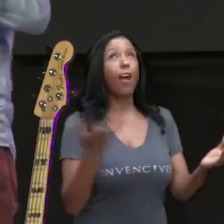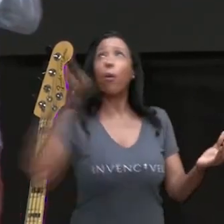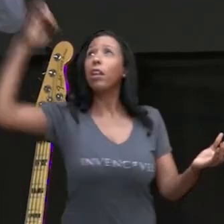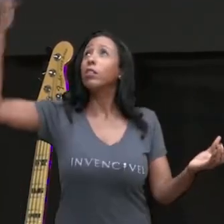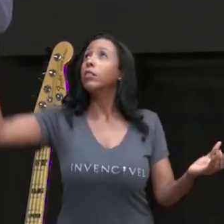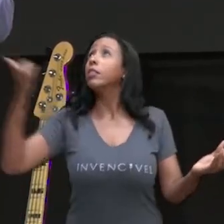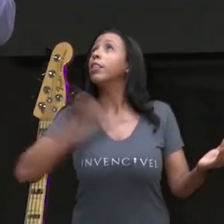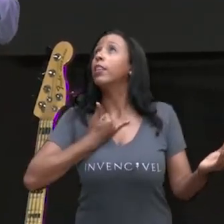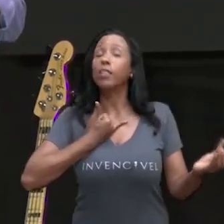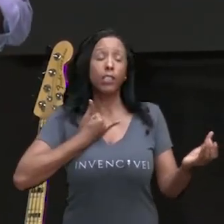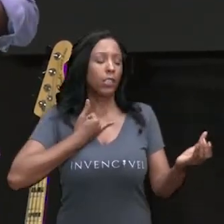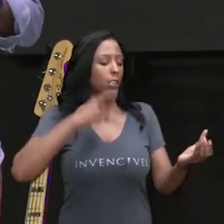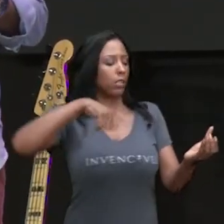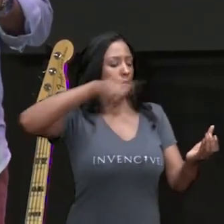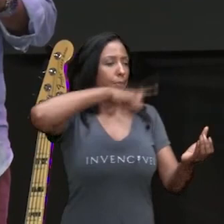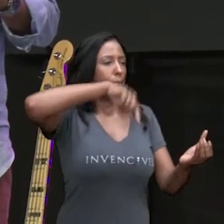aqui não é mosca de padaria, não, irmão.